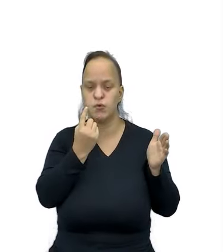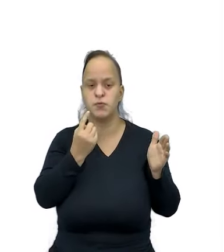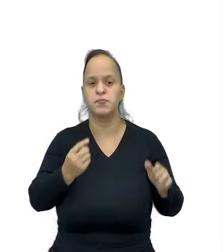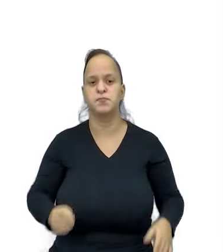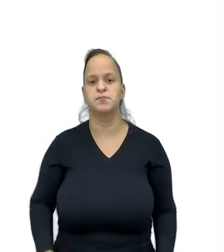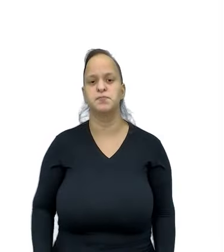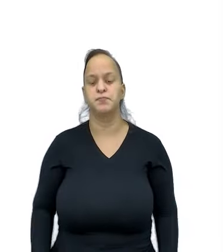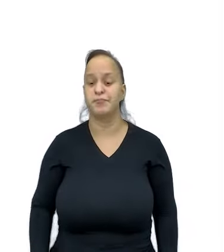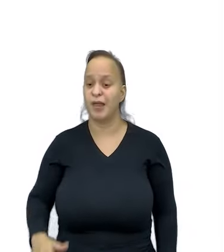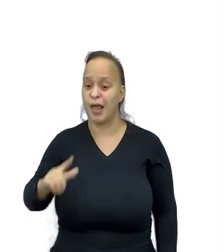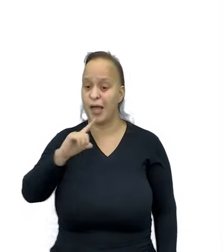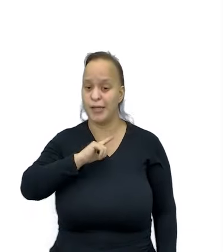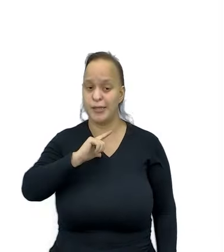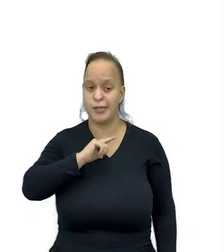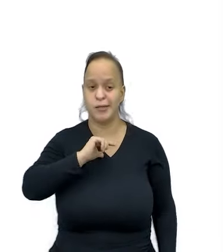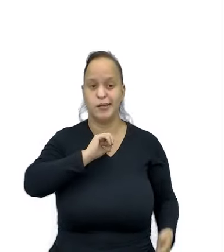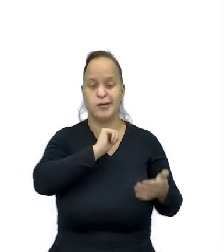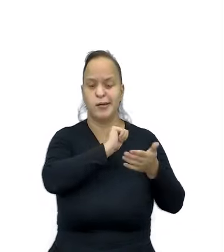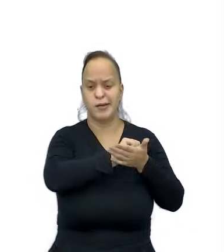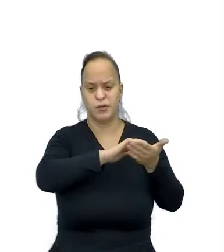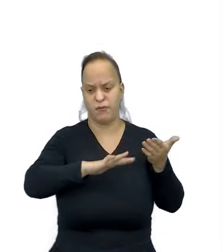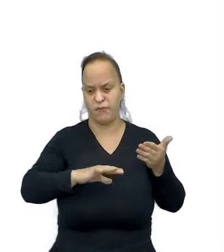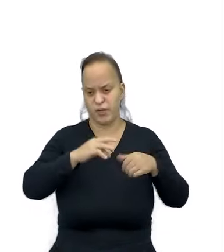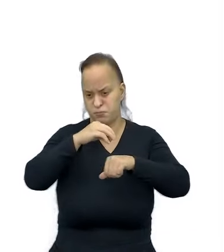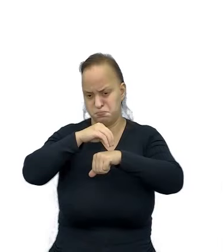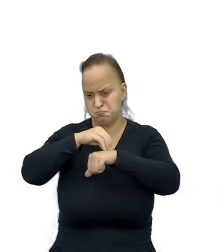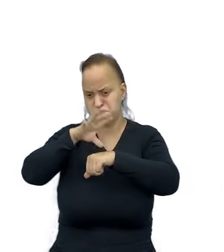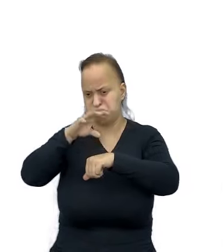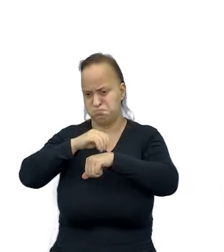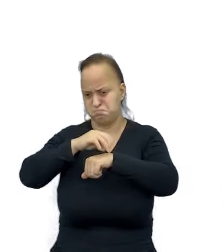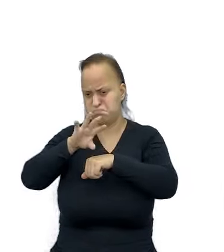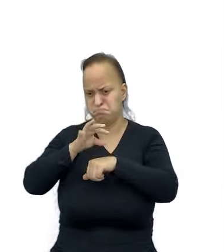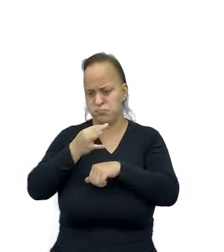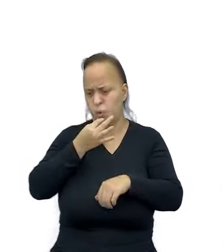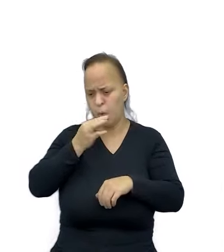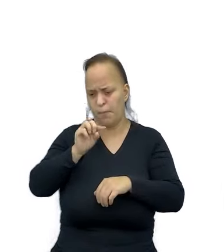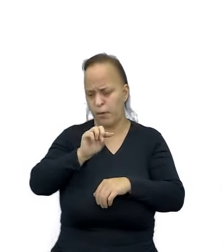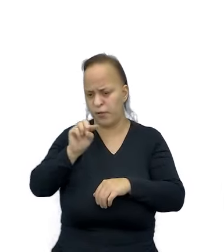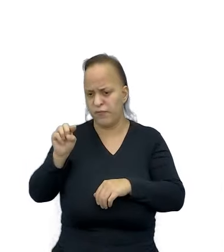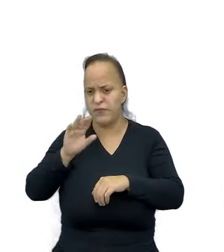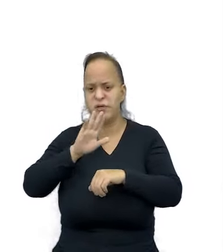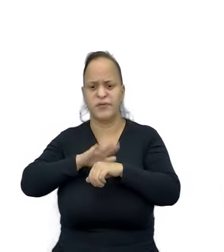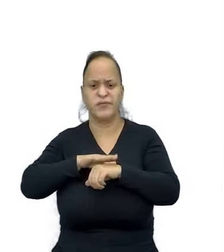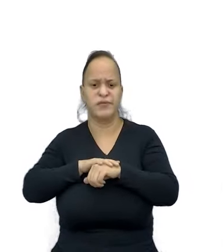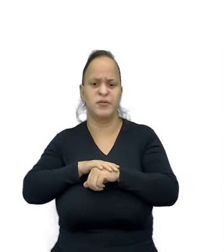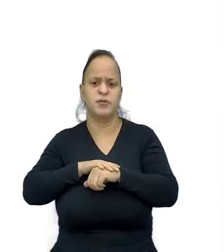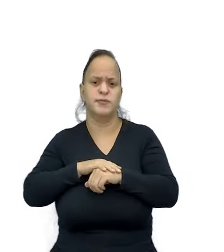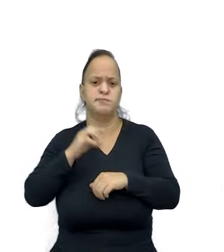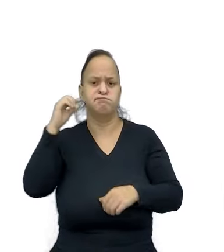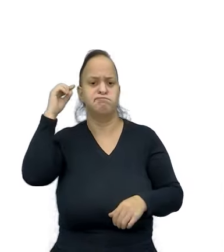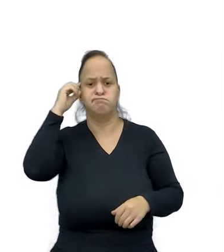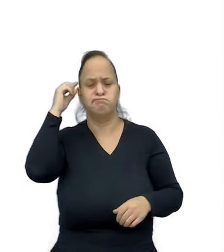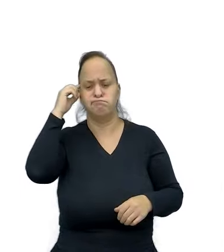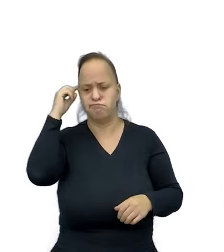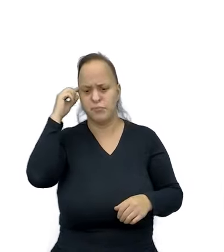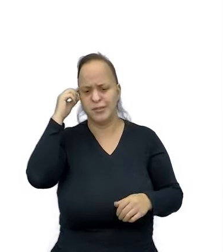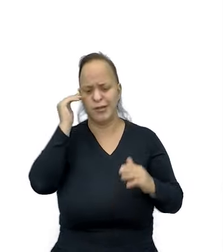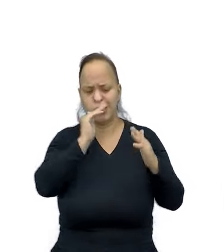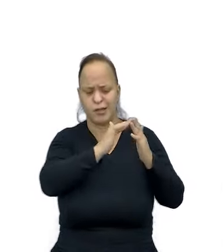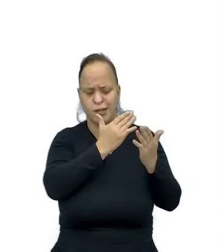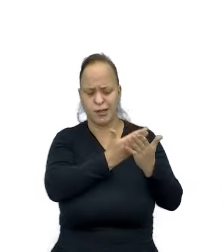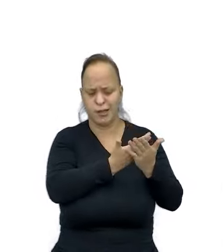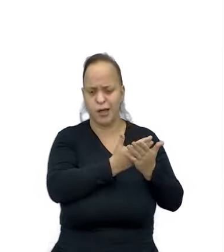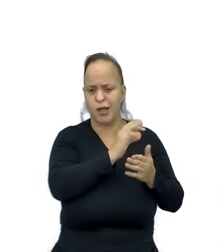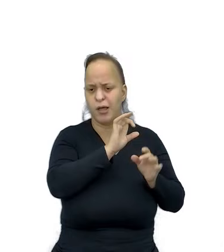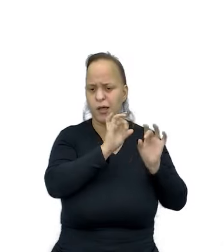uma atividade que traz aqui como sugestão de trabalho para vocês poderem pensar aí em cada escola, em cada realidade, né? O objetivo, então,